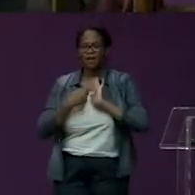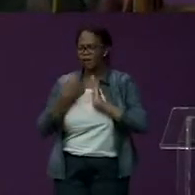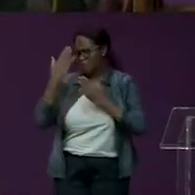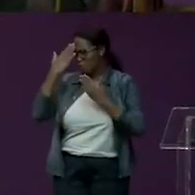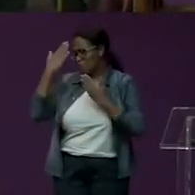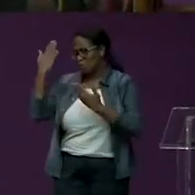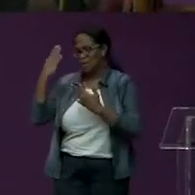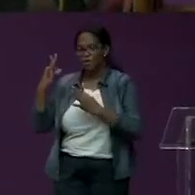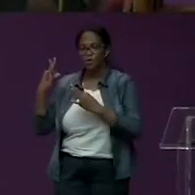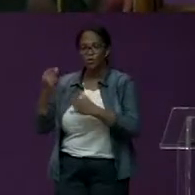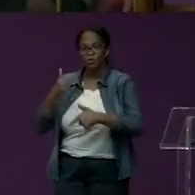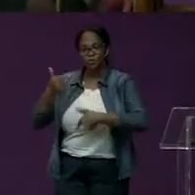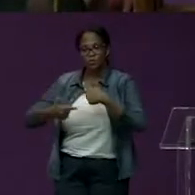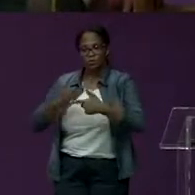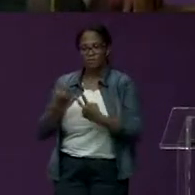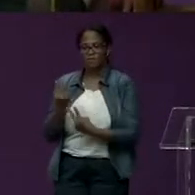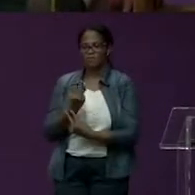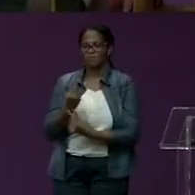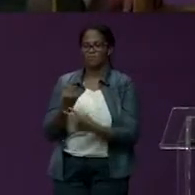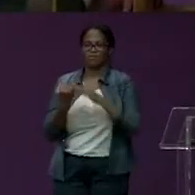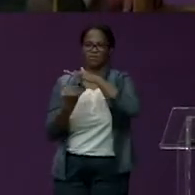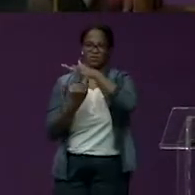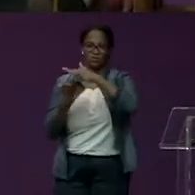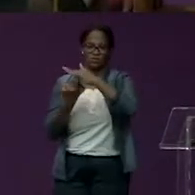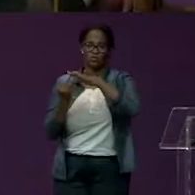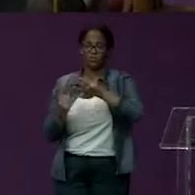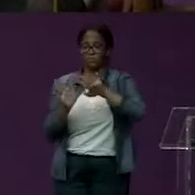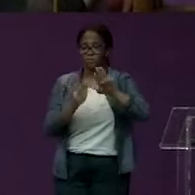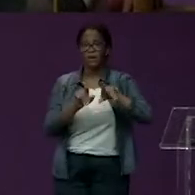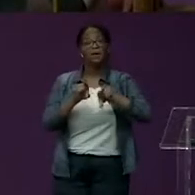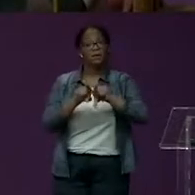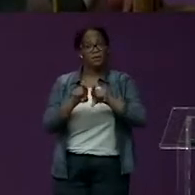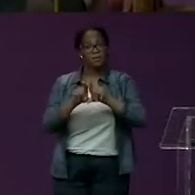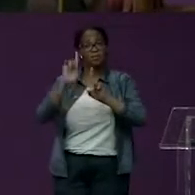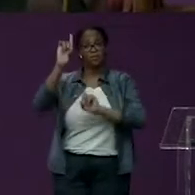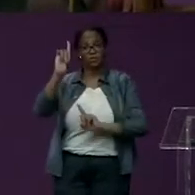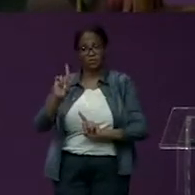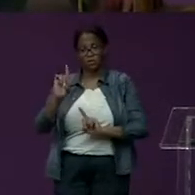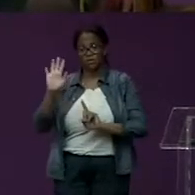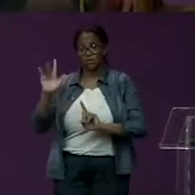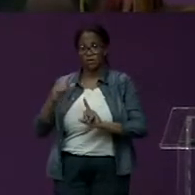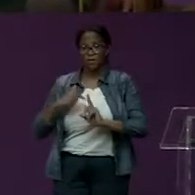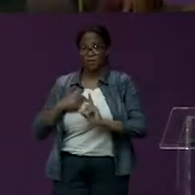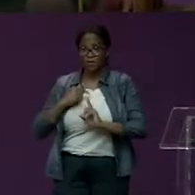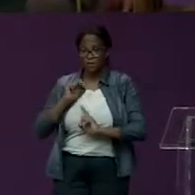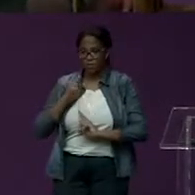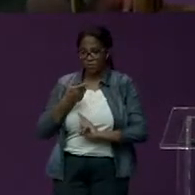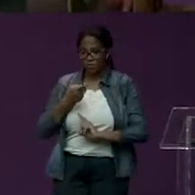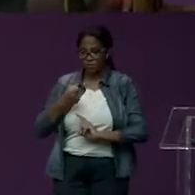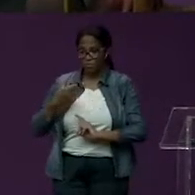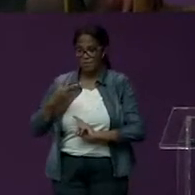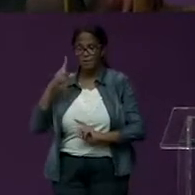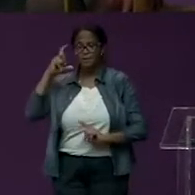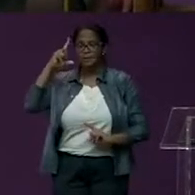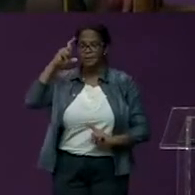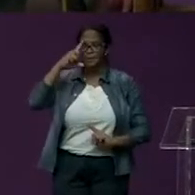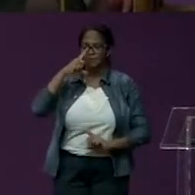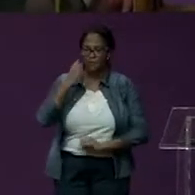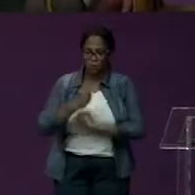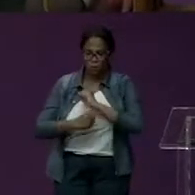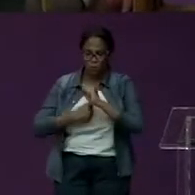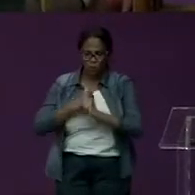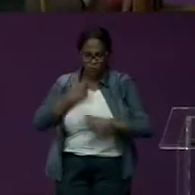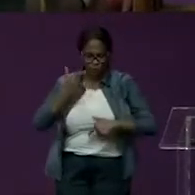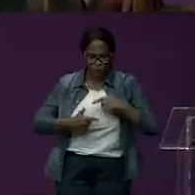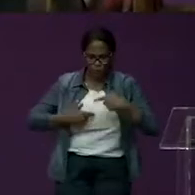a todos os trabalhadores dos dois institutos e às suas direções, porque foi um ano particularmente difícil. Não sei